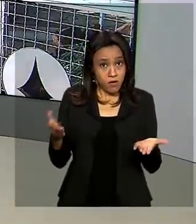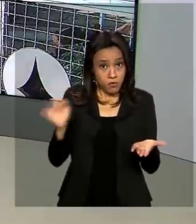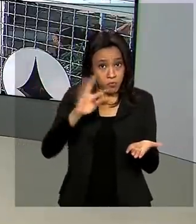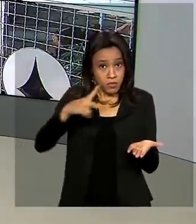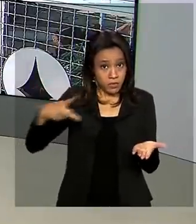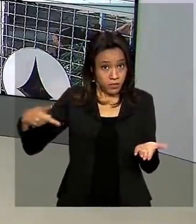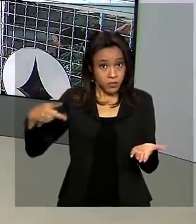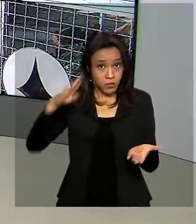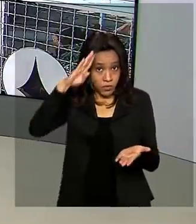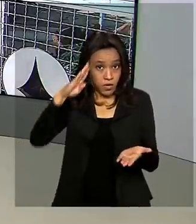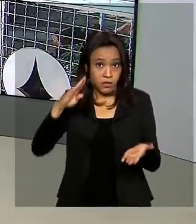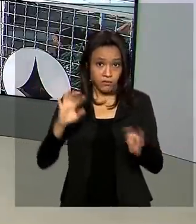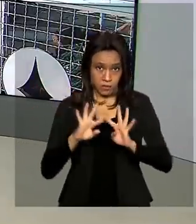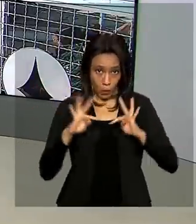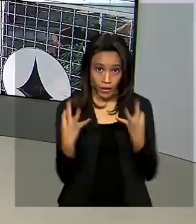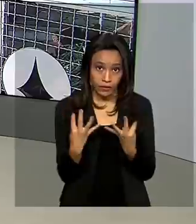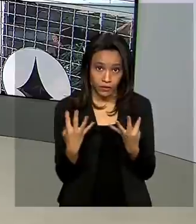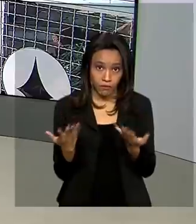quarentena